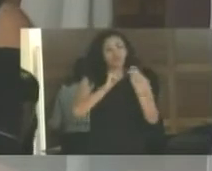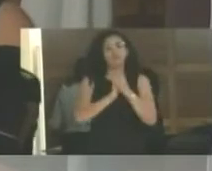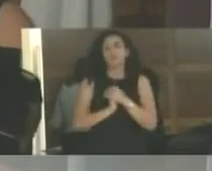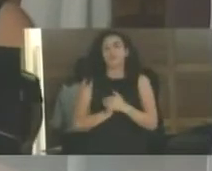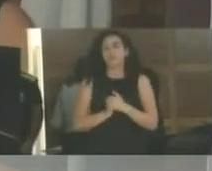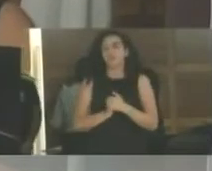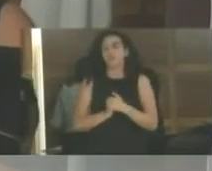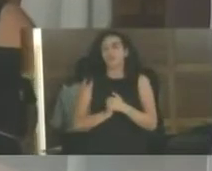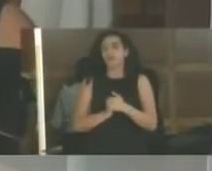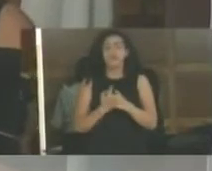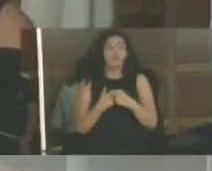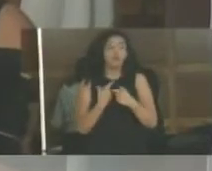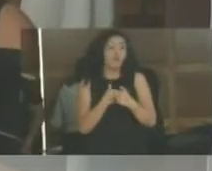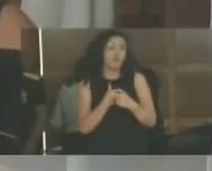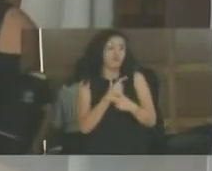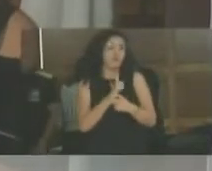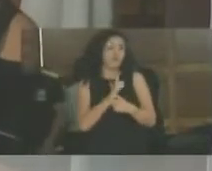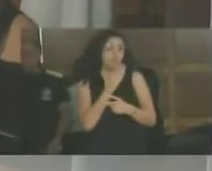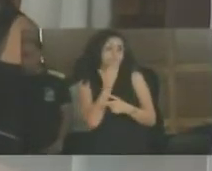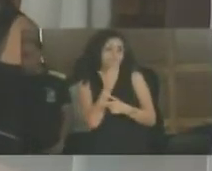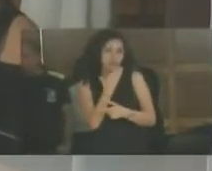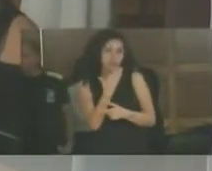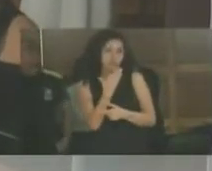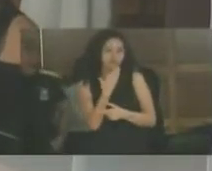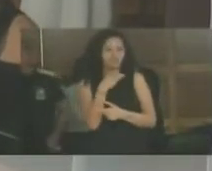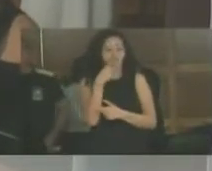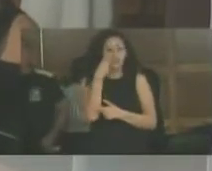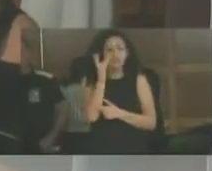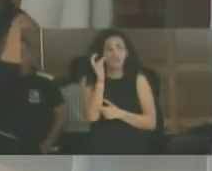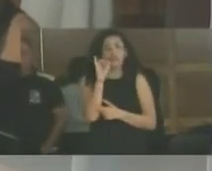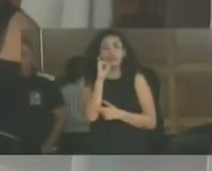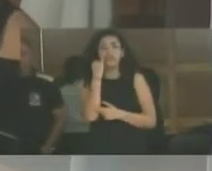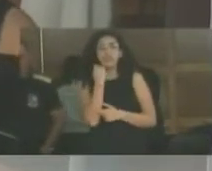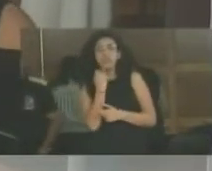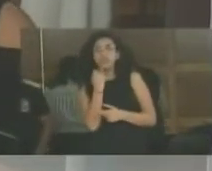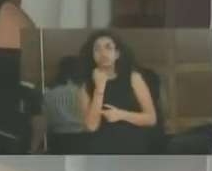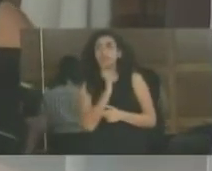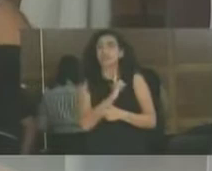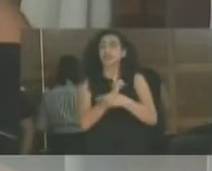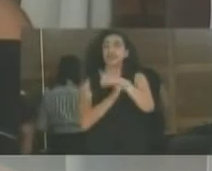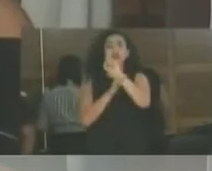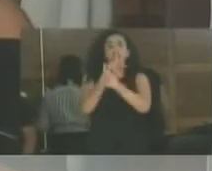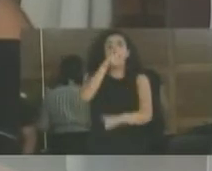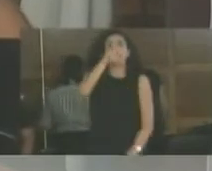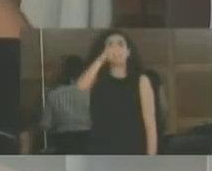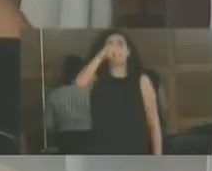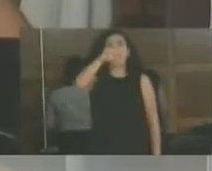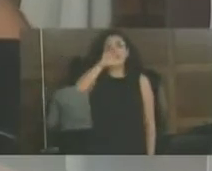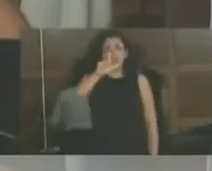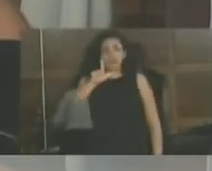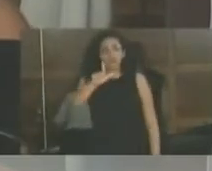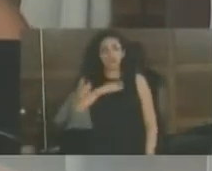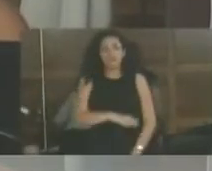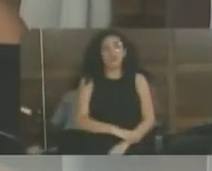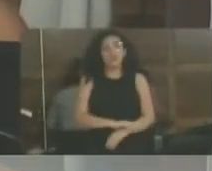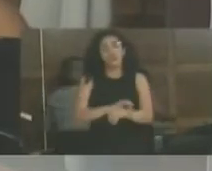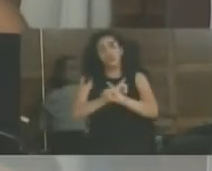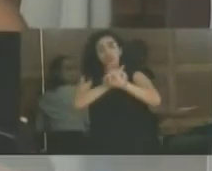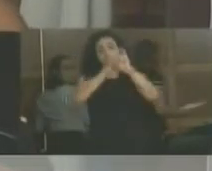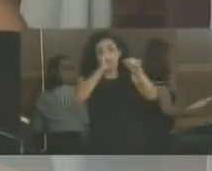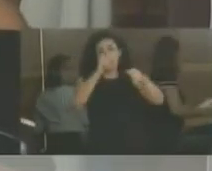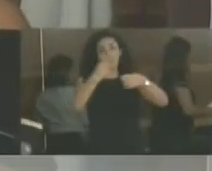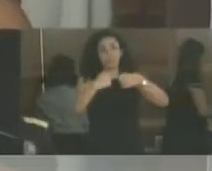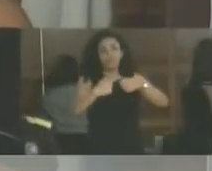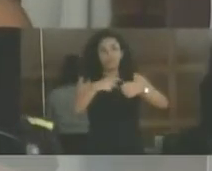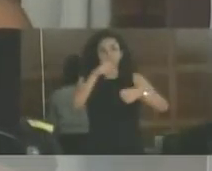ciente. Até porque eu tenho indicações lá, a vereadora Jane também tem, né, Jane? Lá no Pontal. Então, avisar a população do Pontal